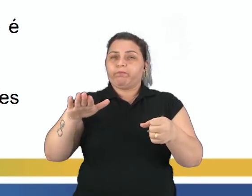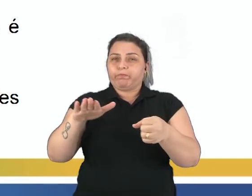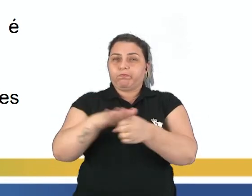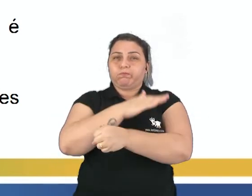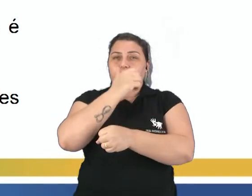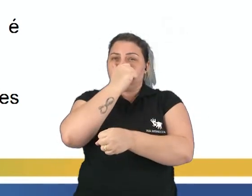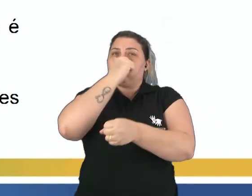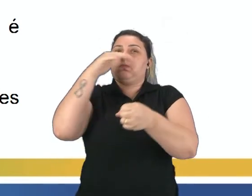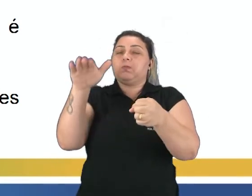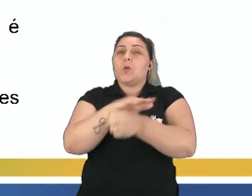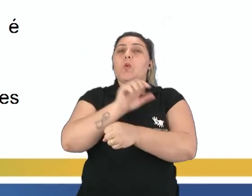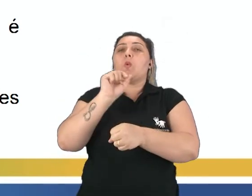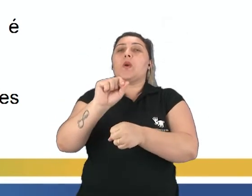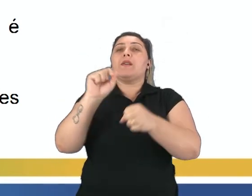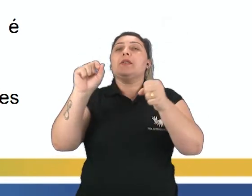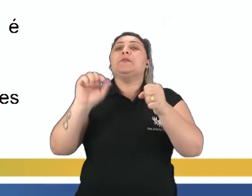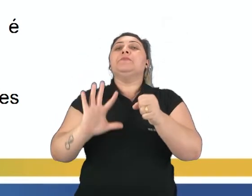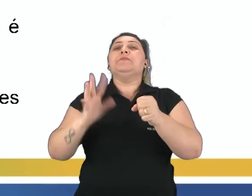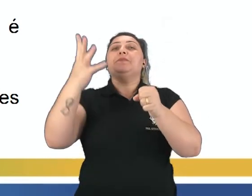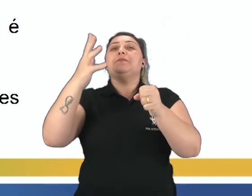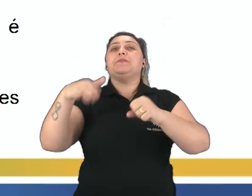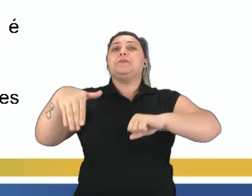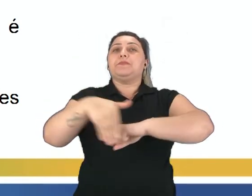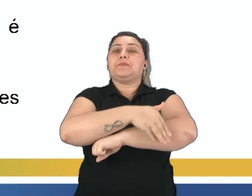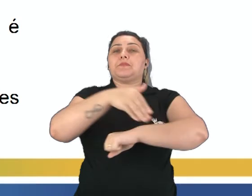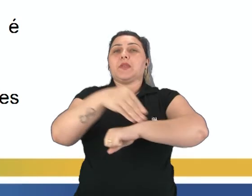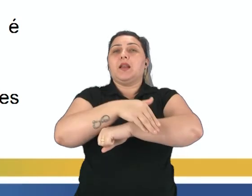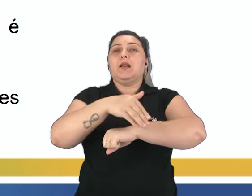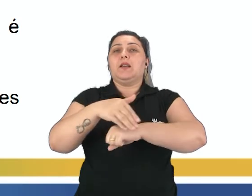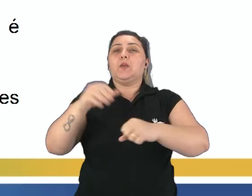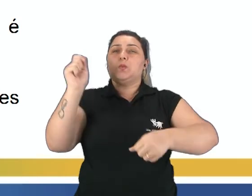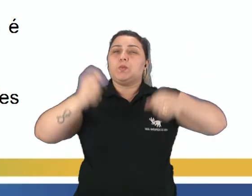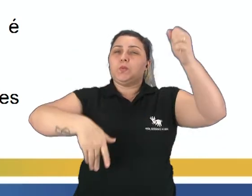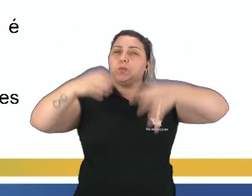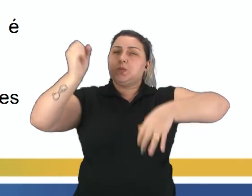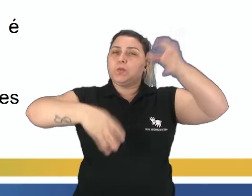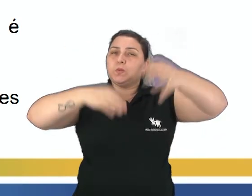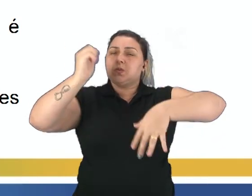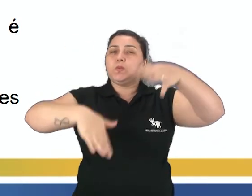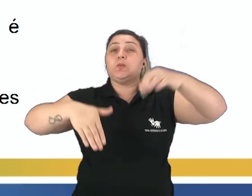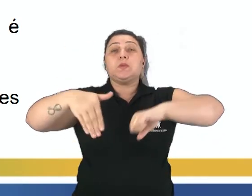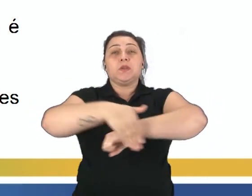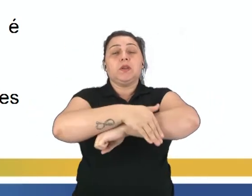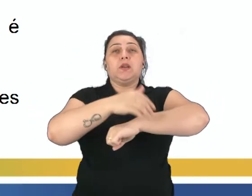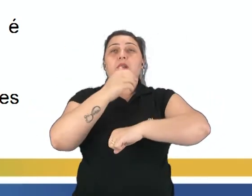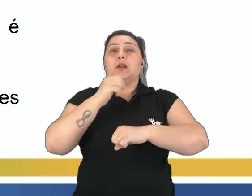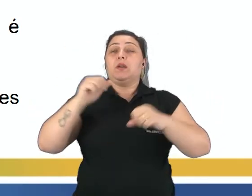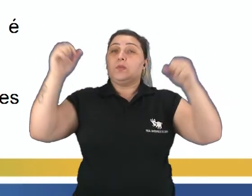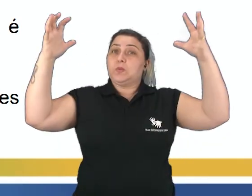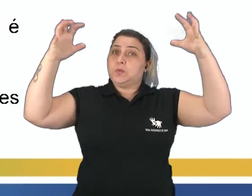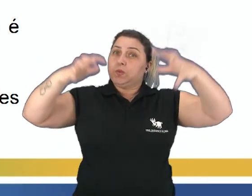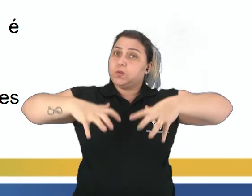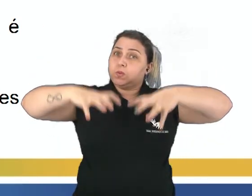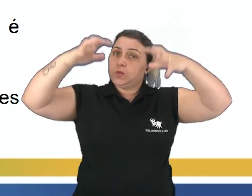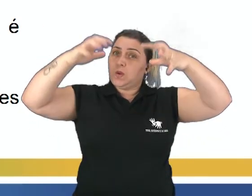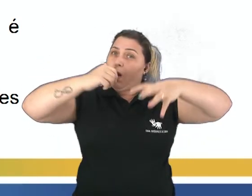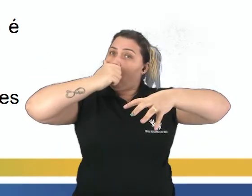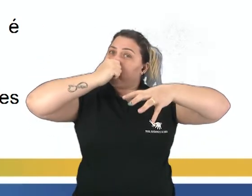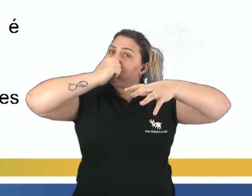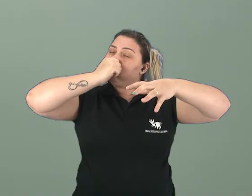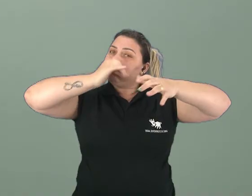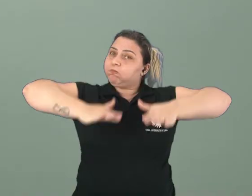O que que vai acontecendo nas ruas quando se joga muito lixo nas ruas? Vai,